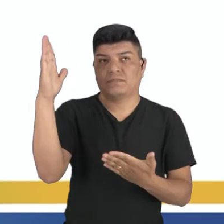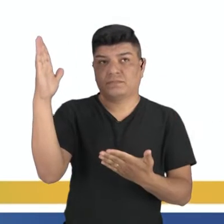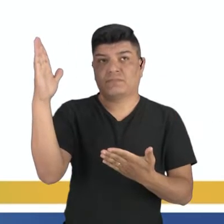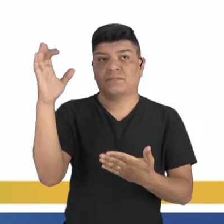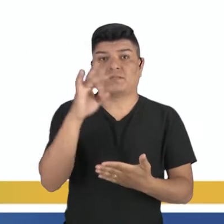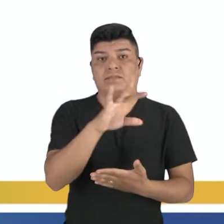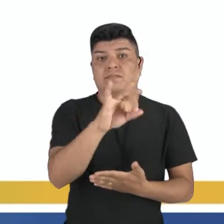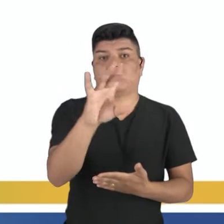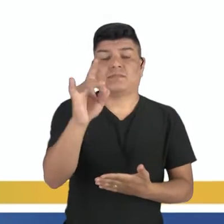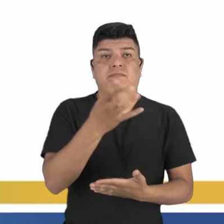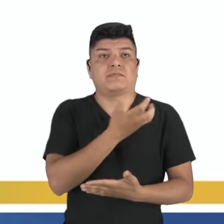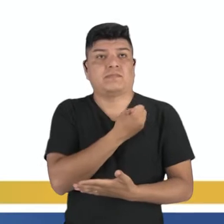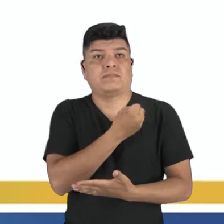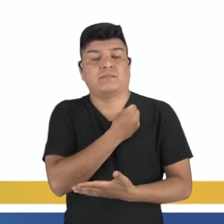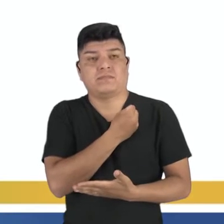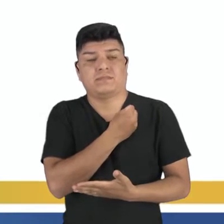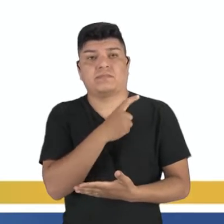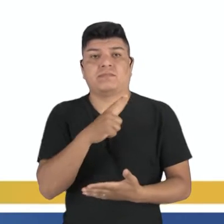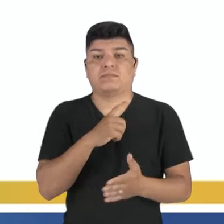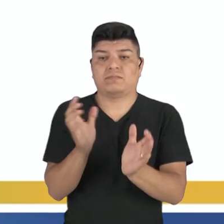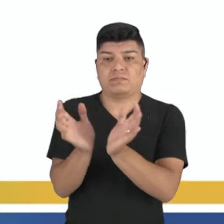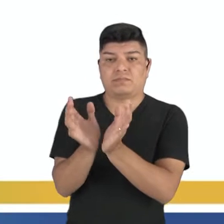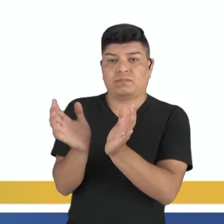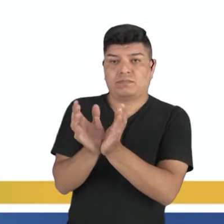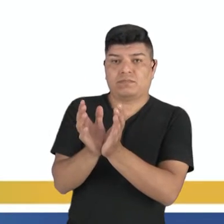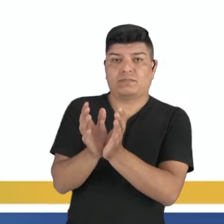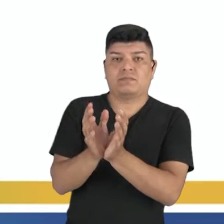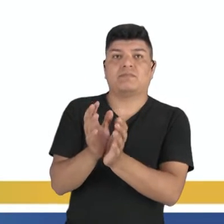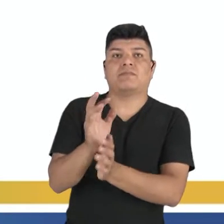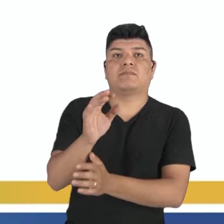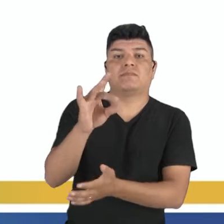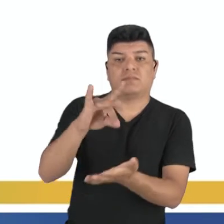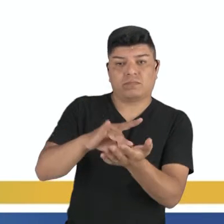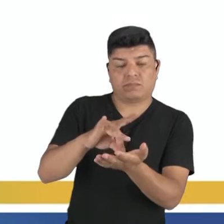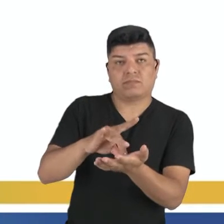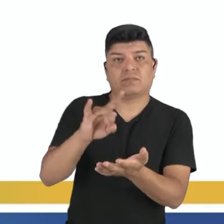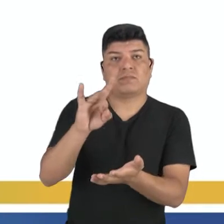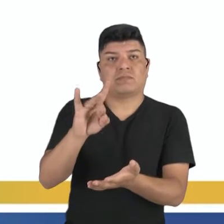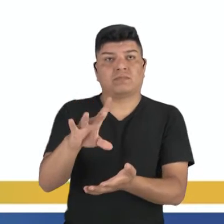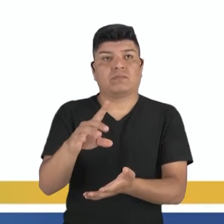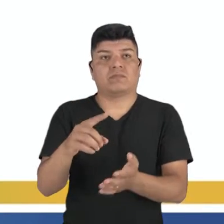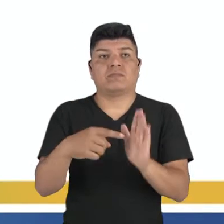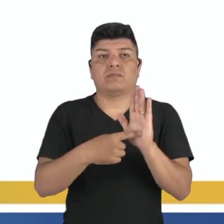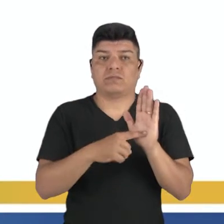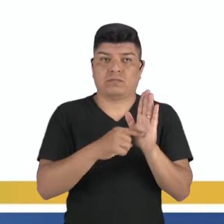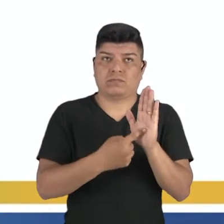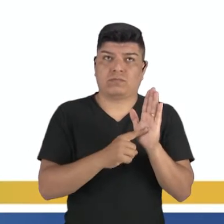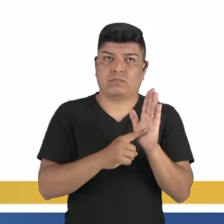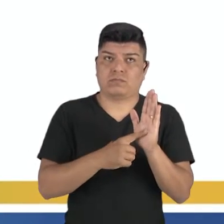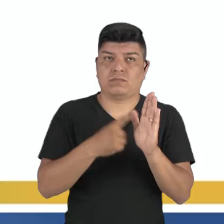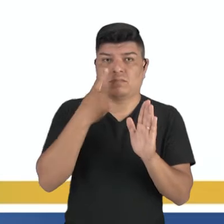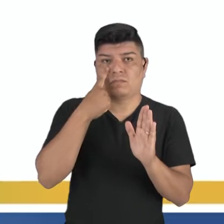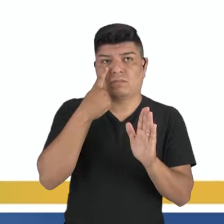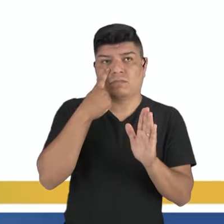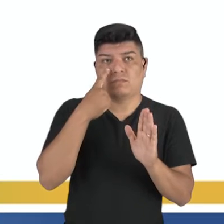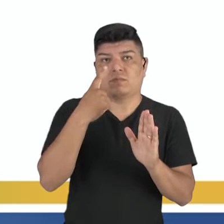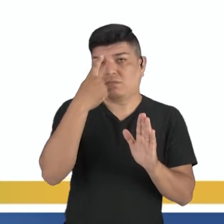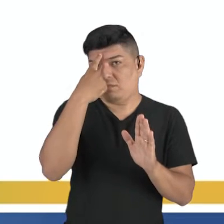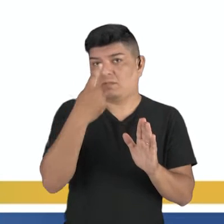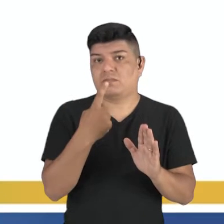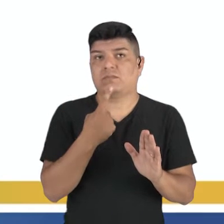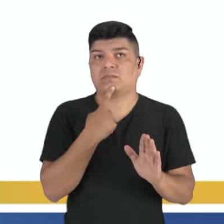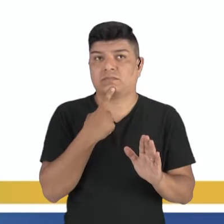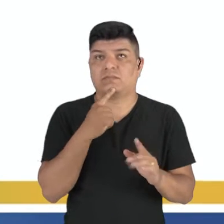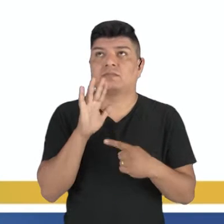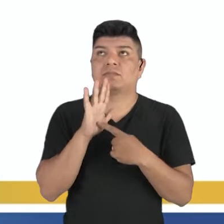Para cada número que pertence ao conjunto dos números reais, existe apenas um ponto nessa linha. Então, observe a imagem abaixo,